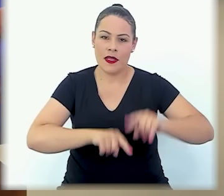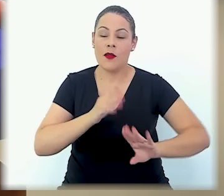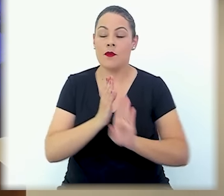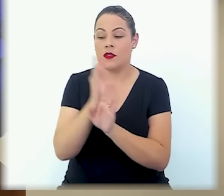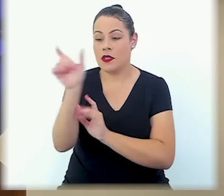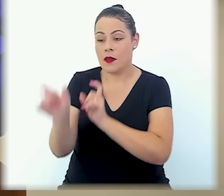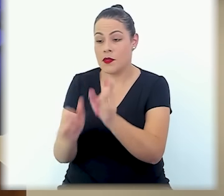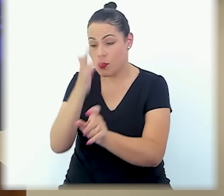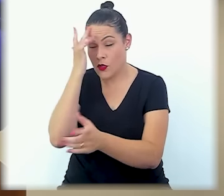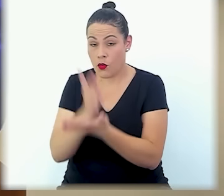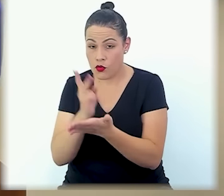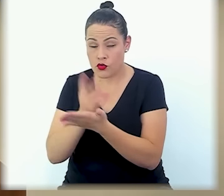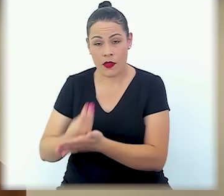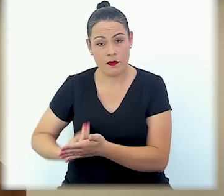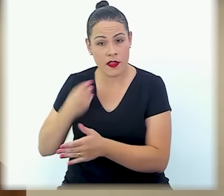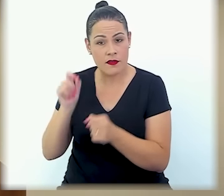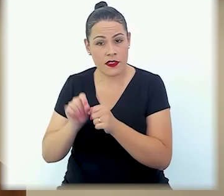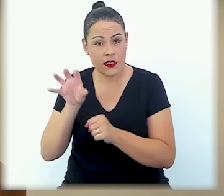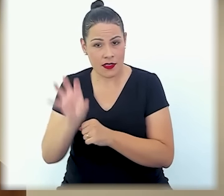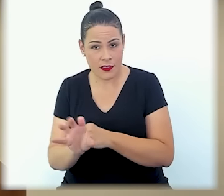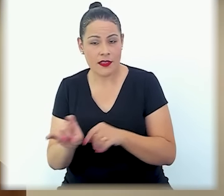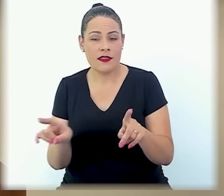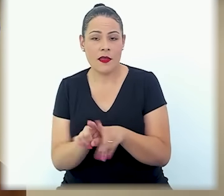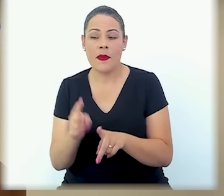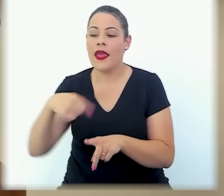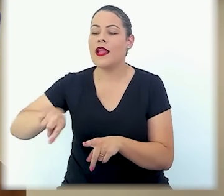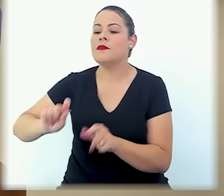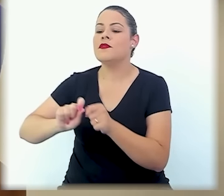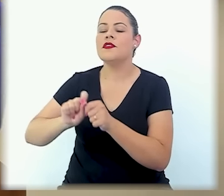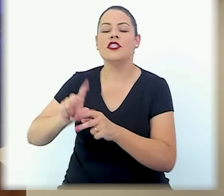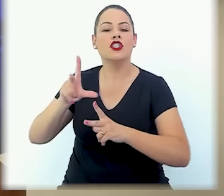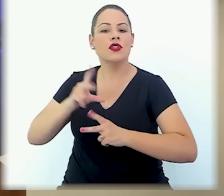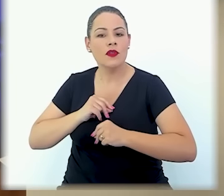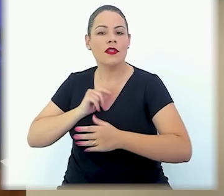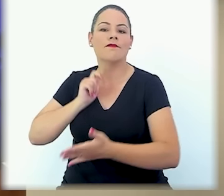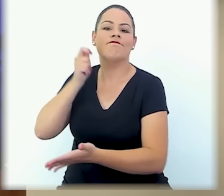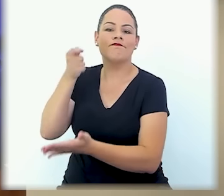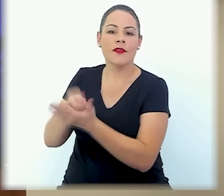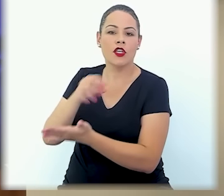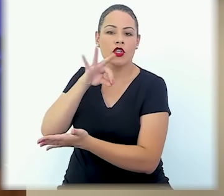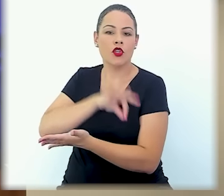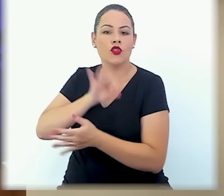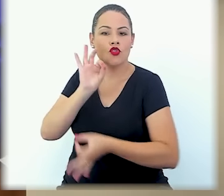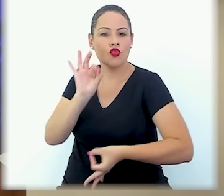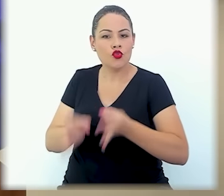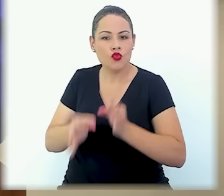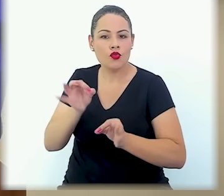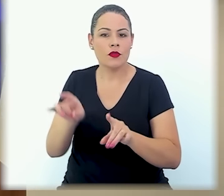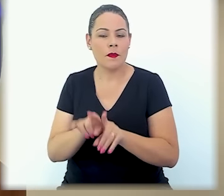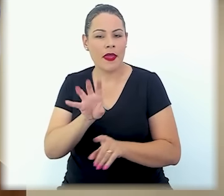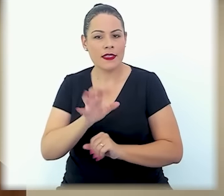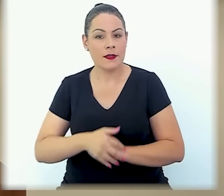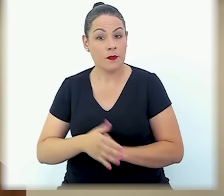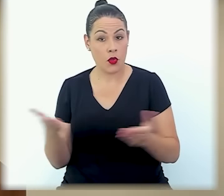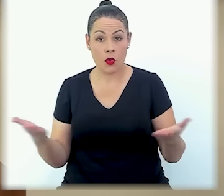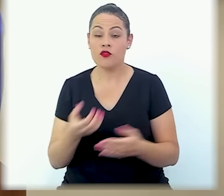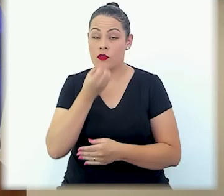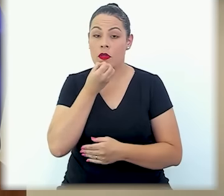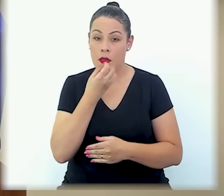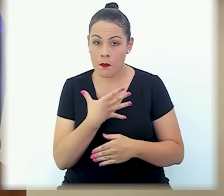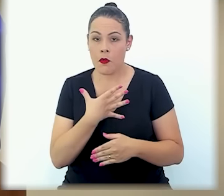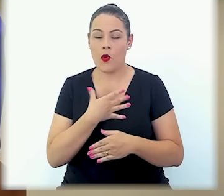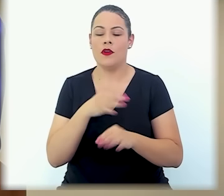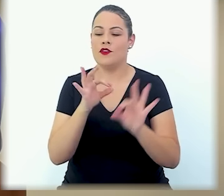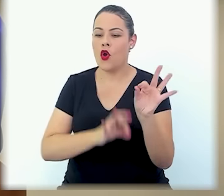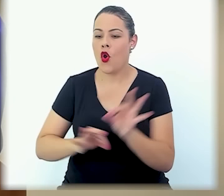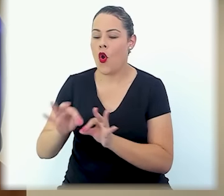manter nessa cadeia, os catadores e catadoras de material reciclável precisam ser remunerados por esse trabalho. Hoje nós temos boas